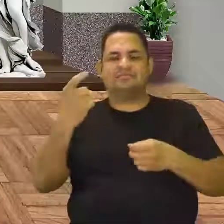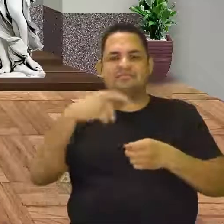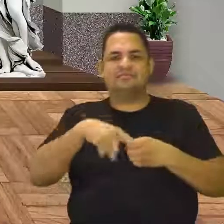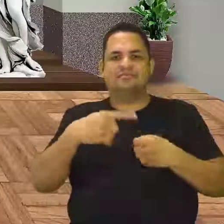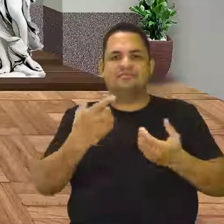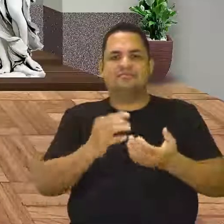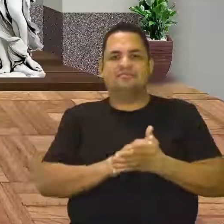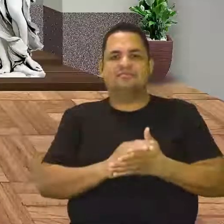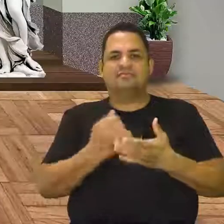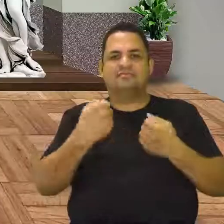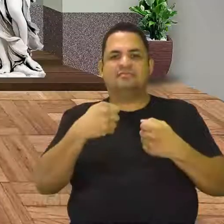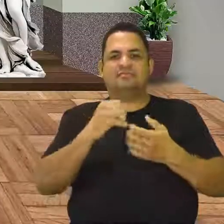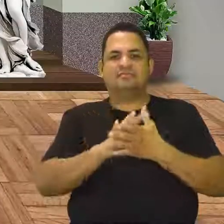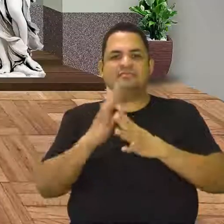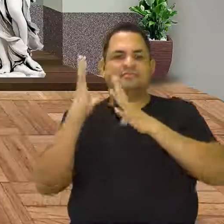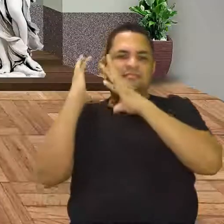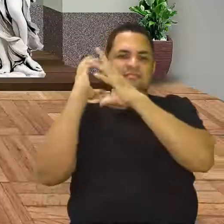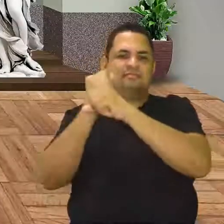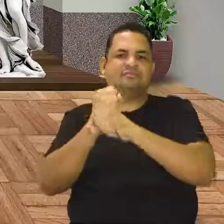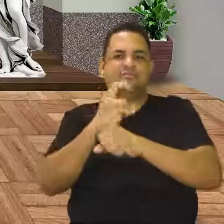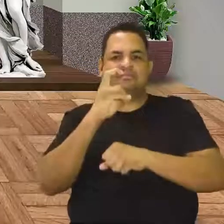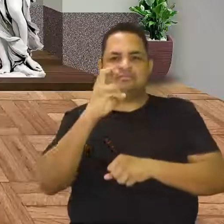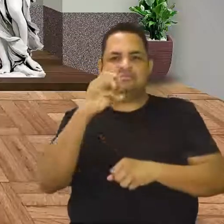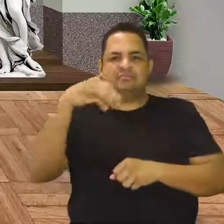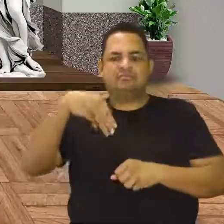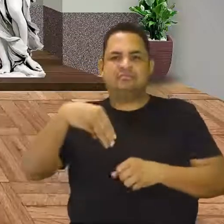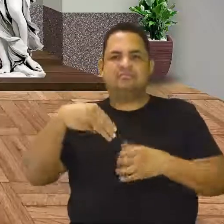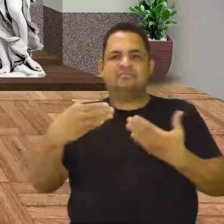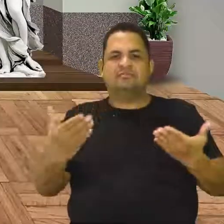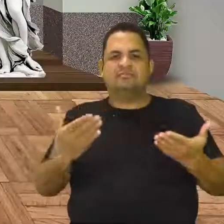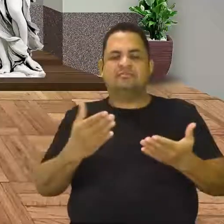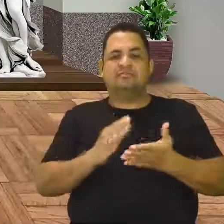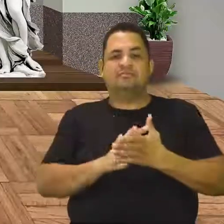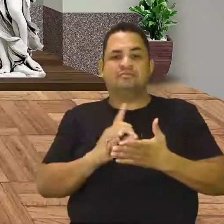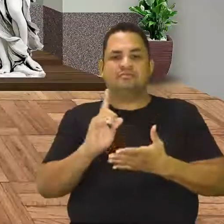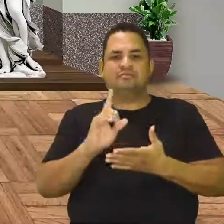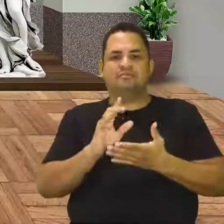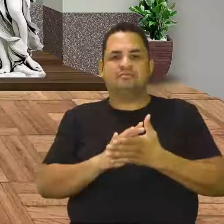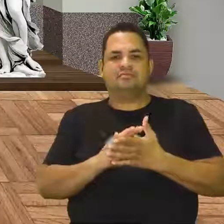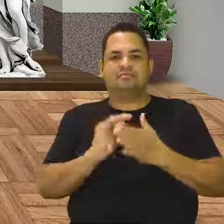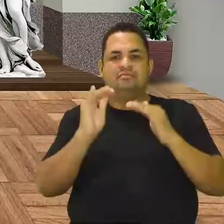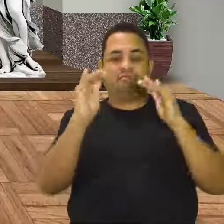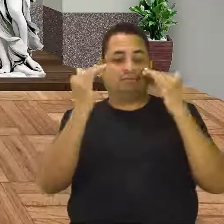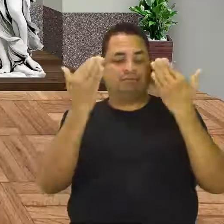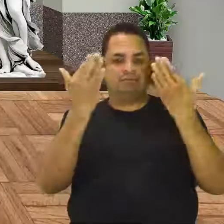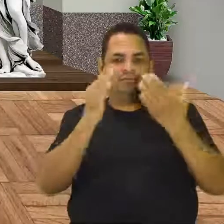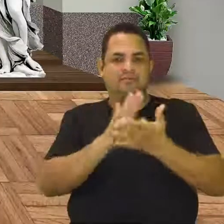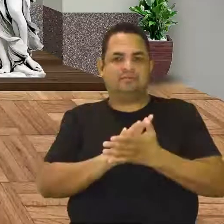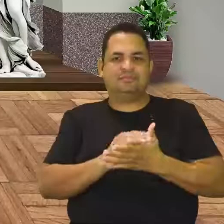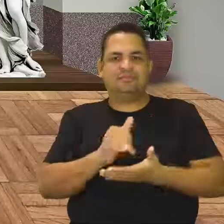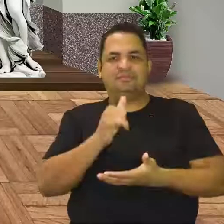voltando, para poder fazer aquela revisão de 5 minutos. Não saiam daí. Não dá nem tempo de